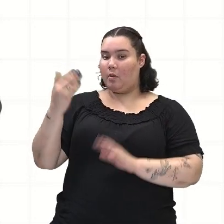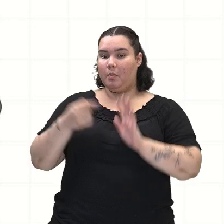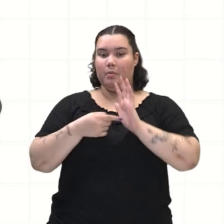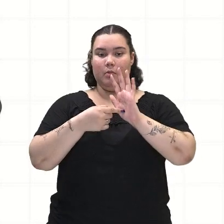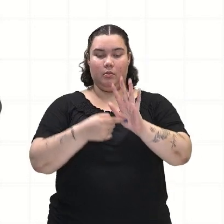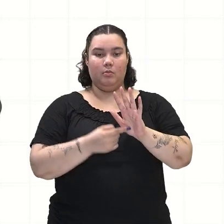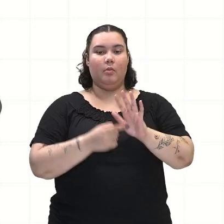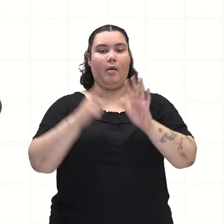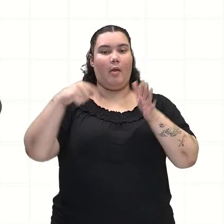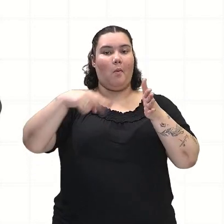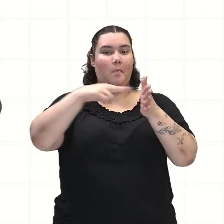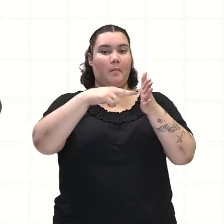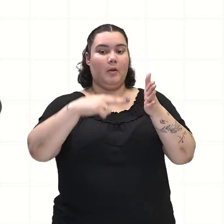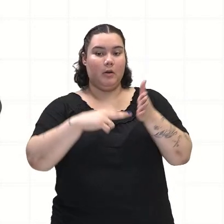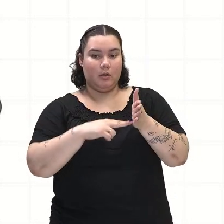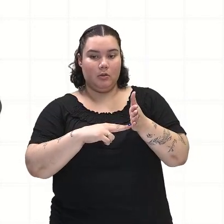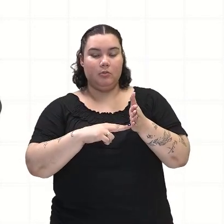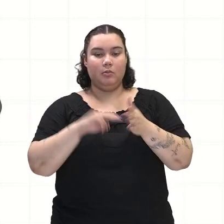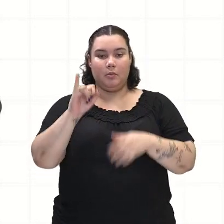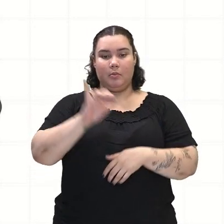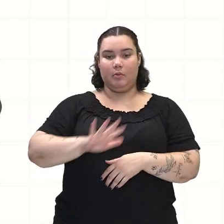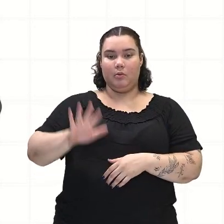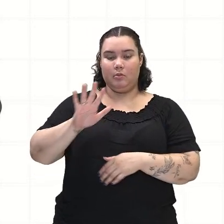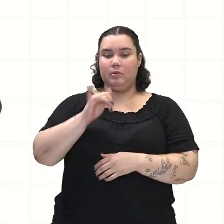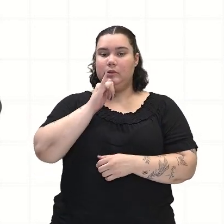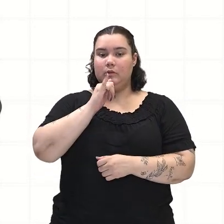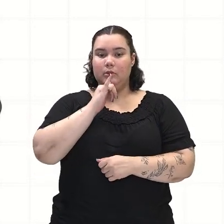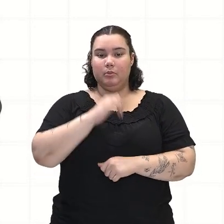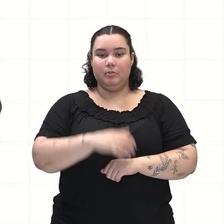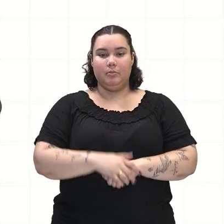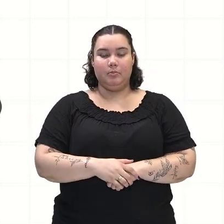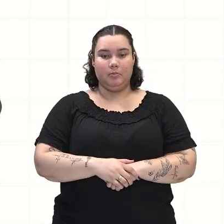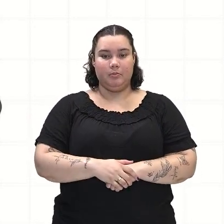formato de um prisma, né? Então, vamos imaginar que ele seja assim.